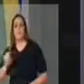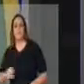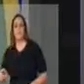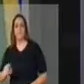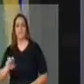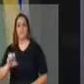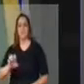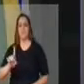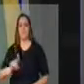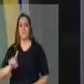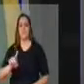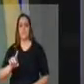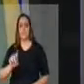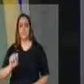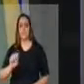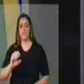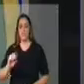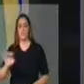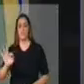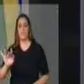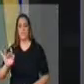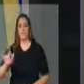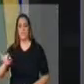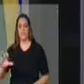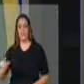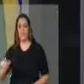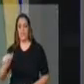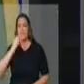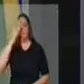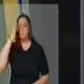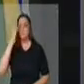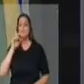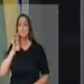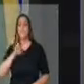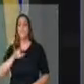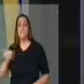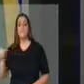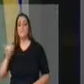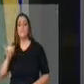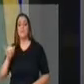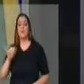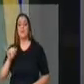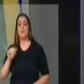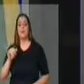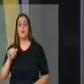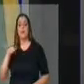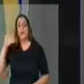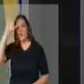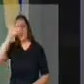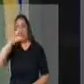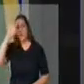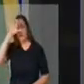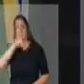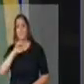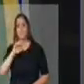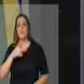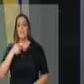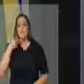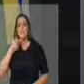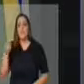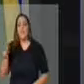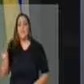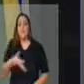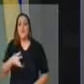terapeuta, então o fonoaudiólogo, vai ensinar o paciente a deglutir o ar, e esse ar vai vibrar a parede do esôfago e vai produzir a nova